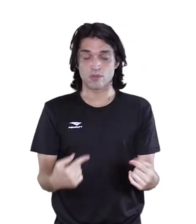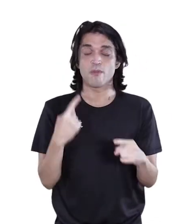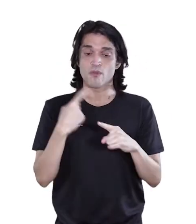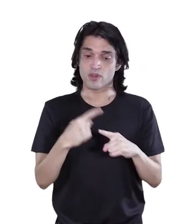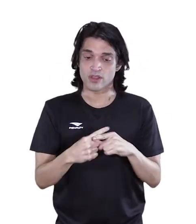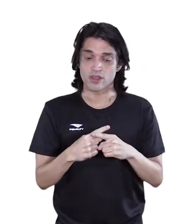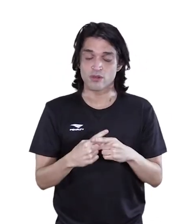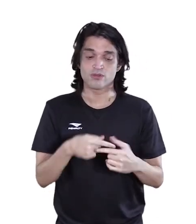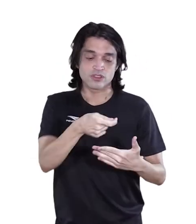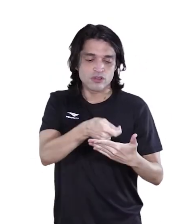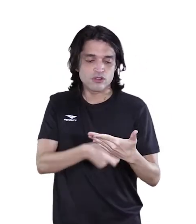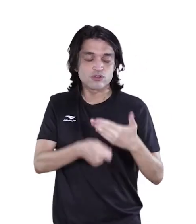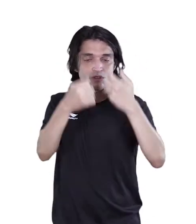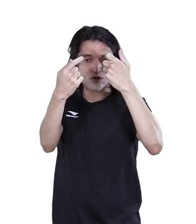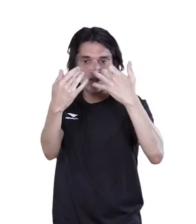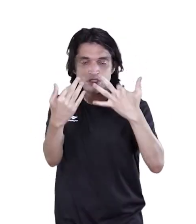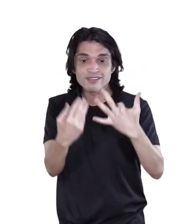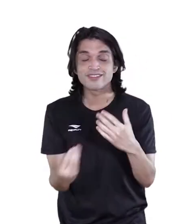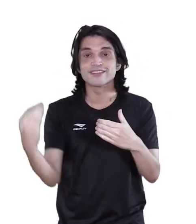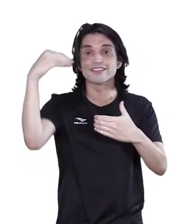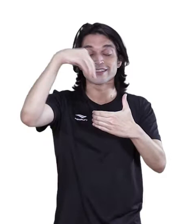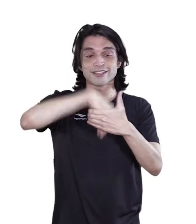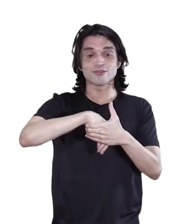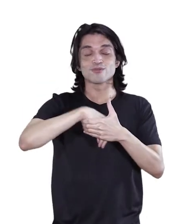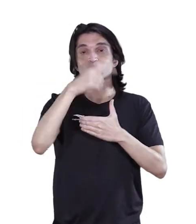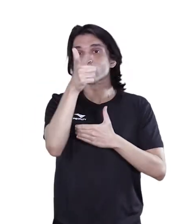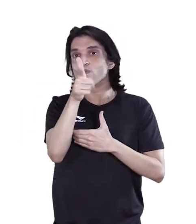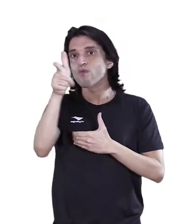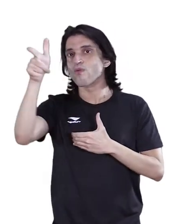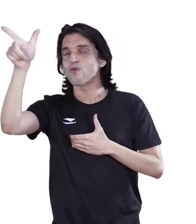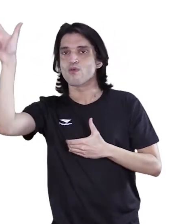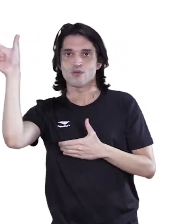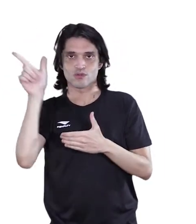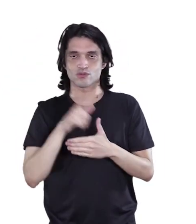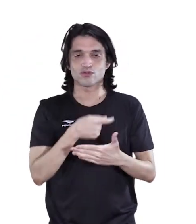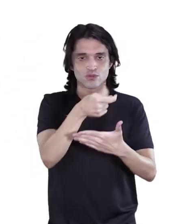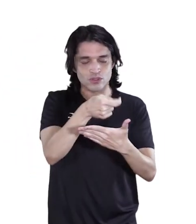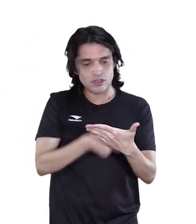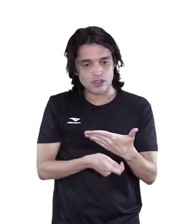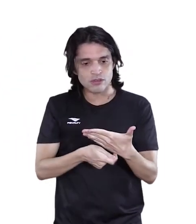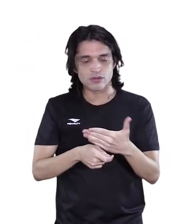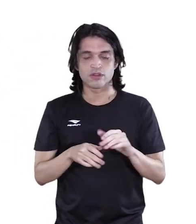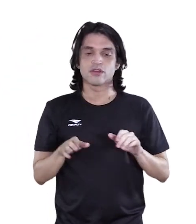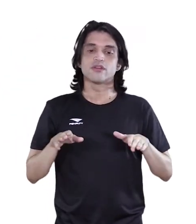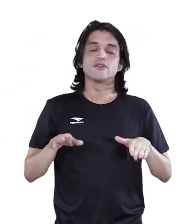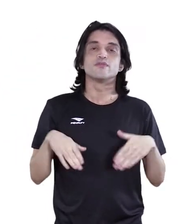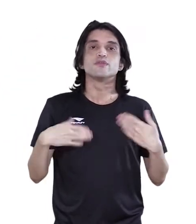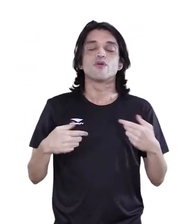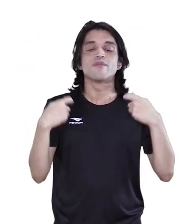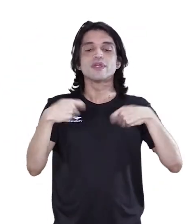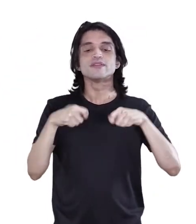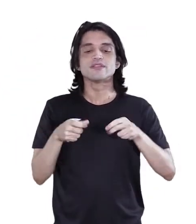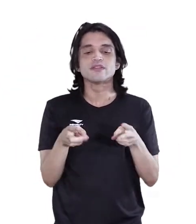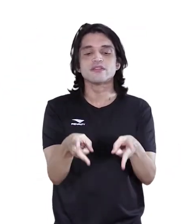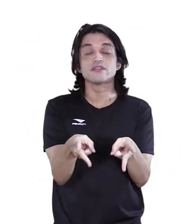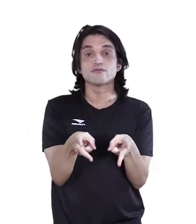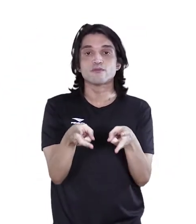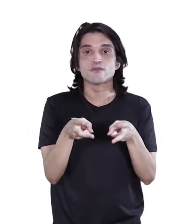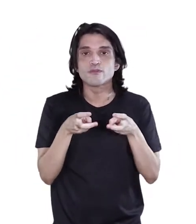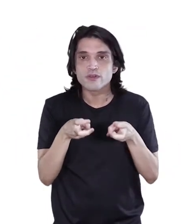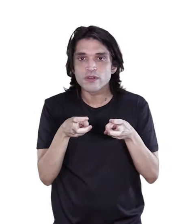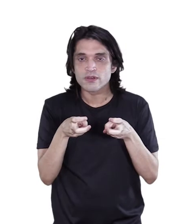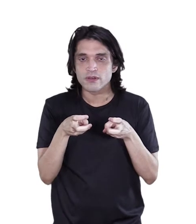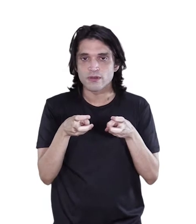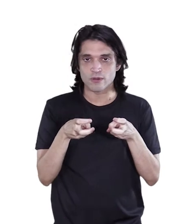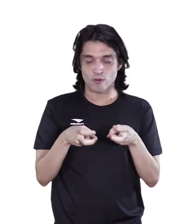textuais. Então, você terá que observar qual é o tipo preponderante e de qual tipo é o trecho do texto que